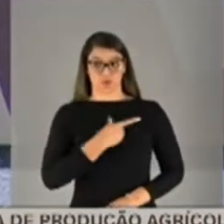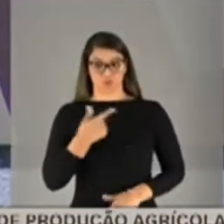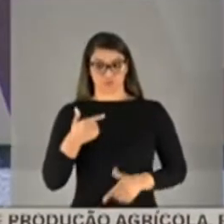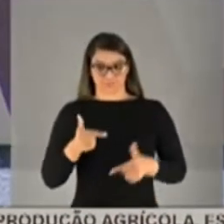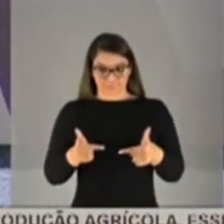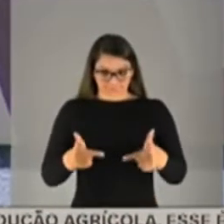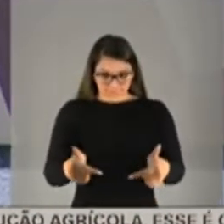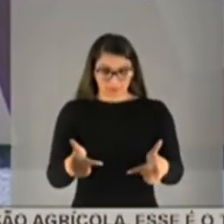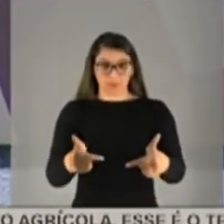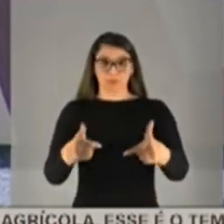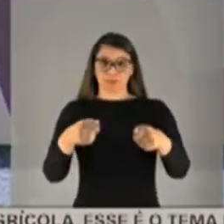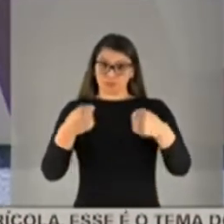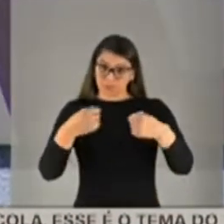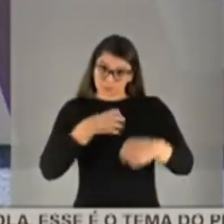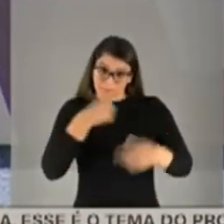como era preciso,